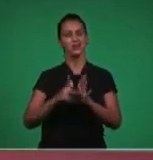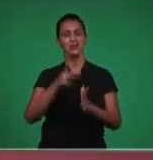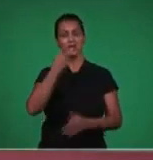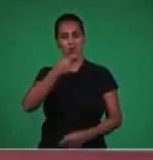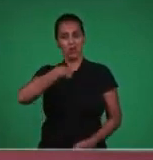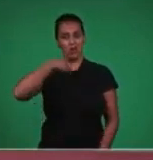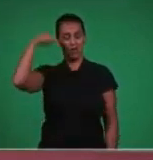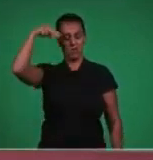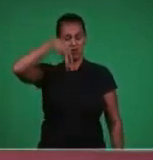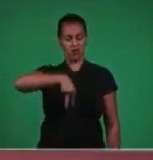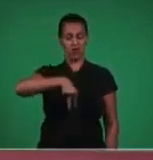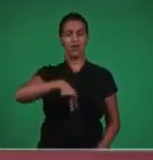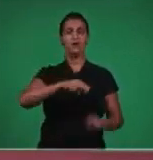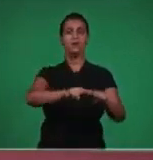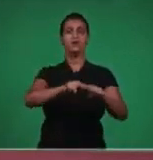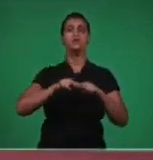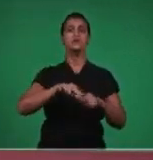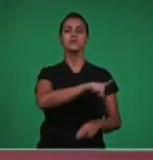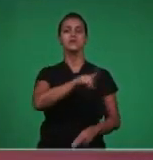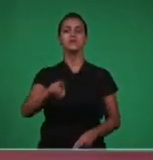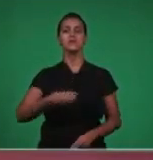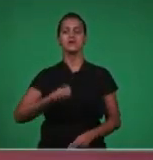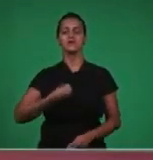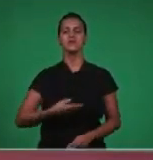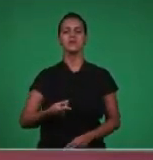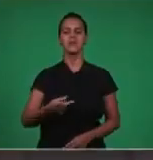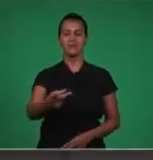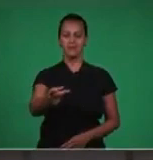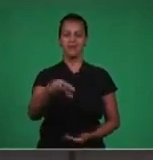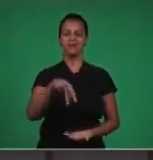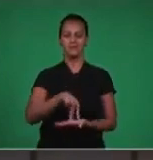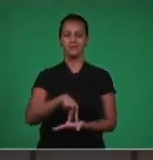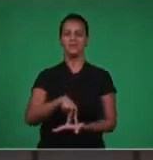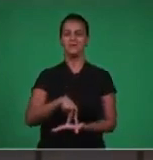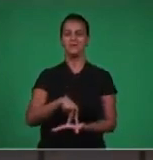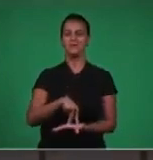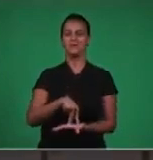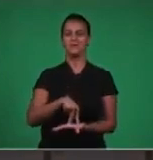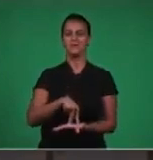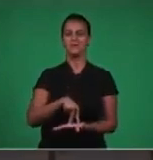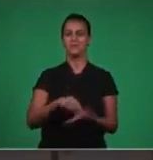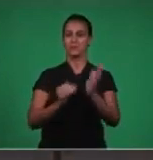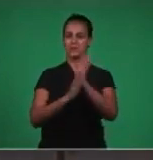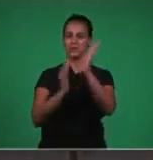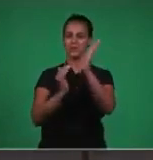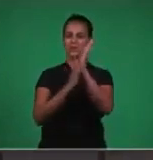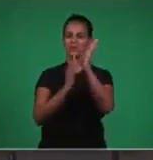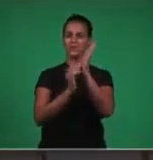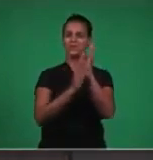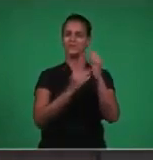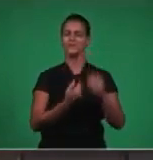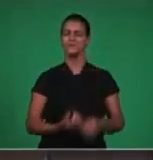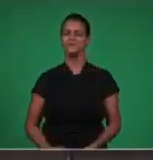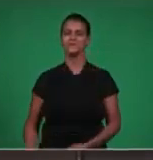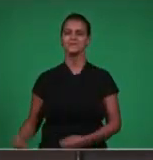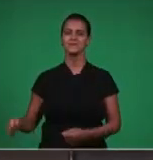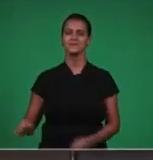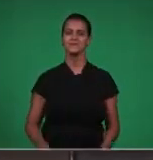e vida em abundância. Vamos ficar de pé? Deixa a luz do céu entrar.